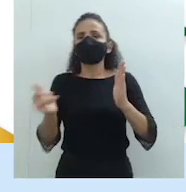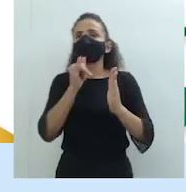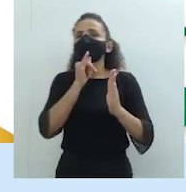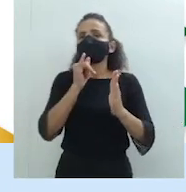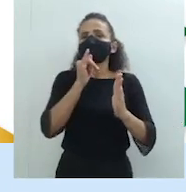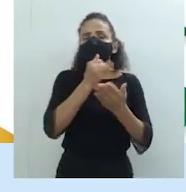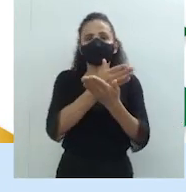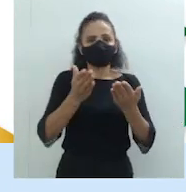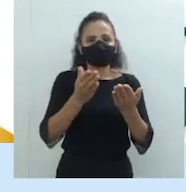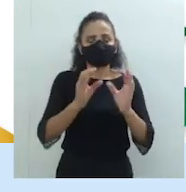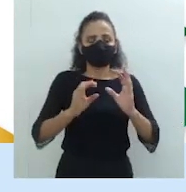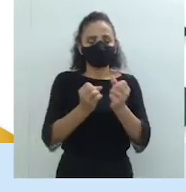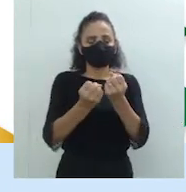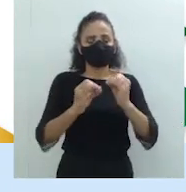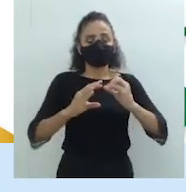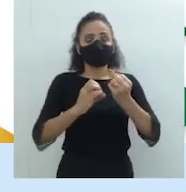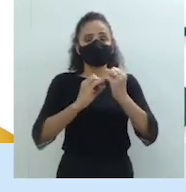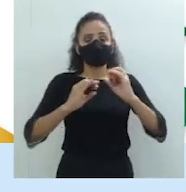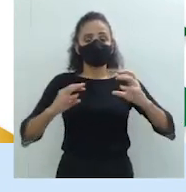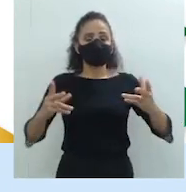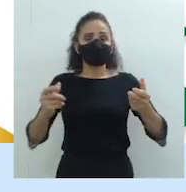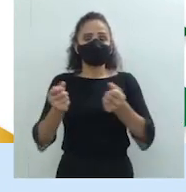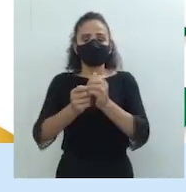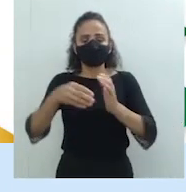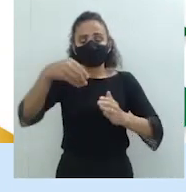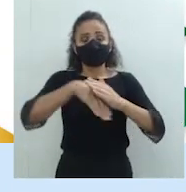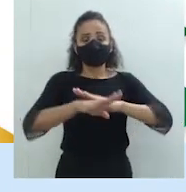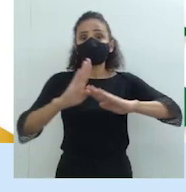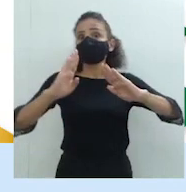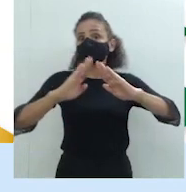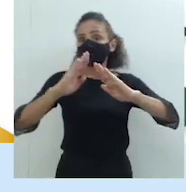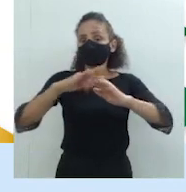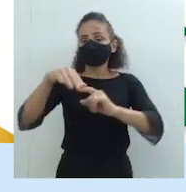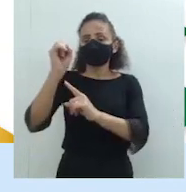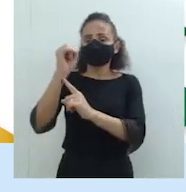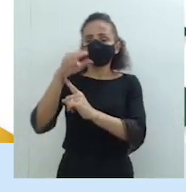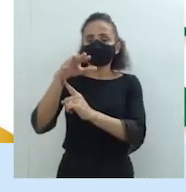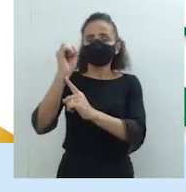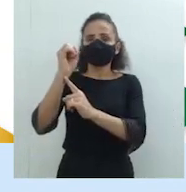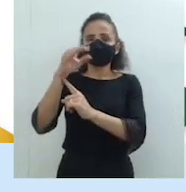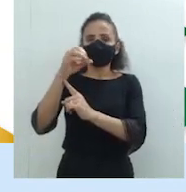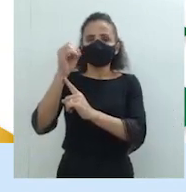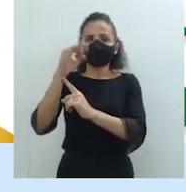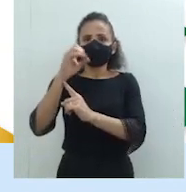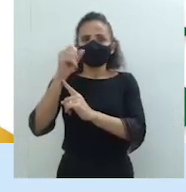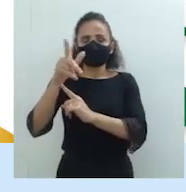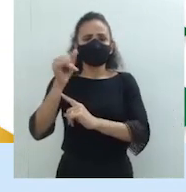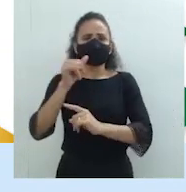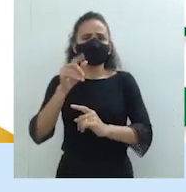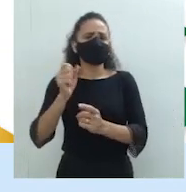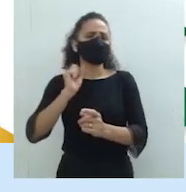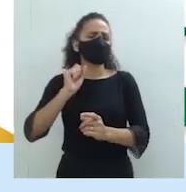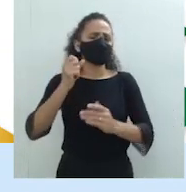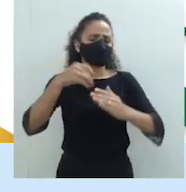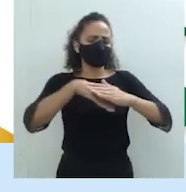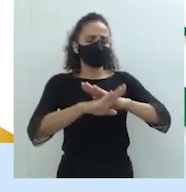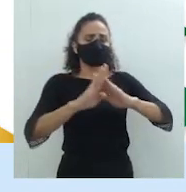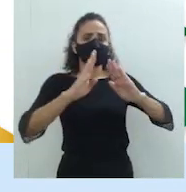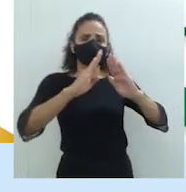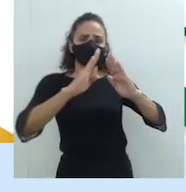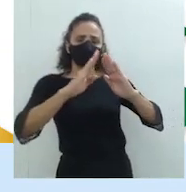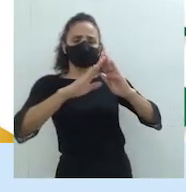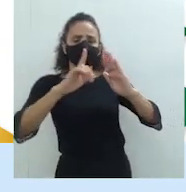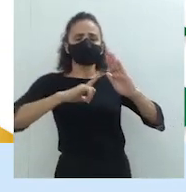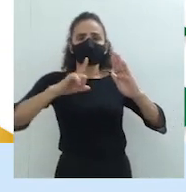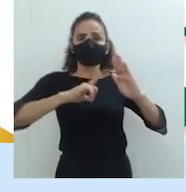disso é o circuito elétrico residencial, onde todas as tomadas que são ali